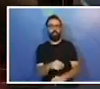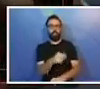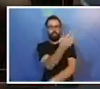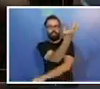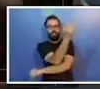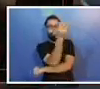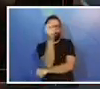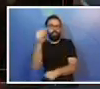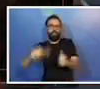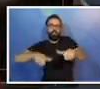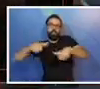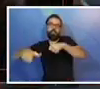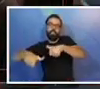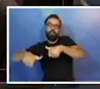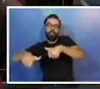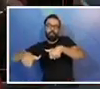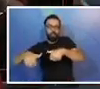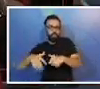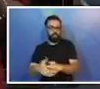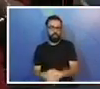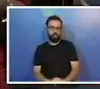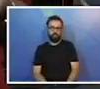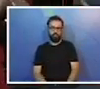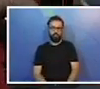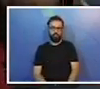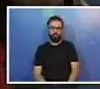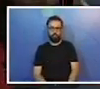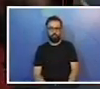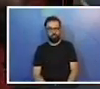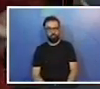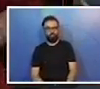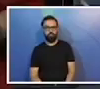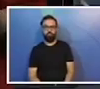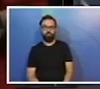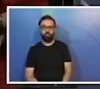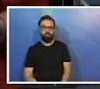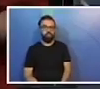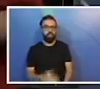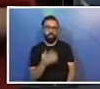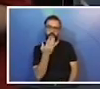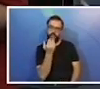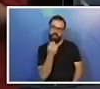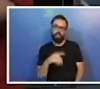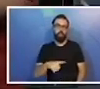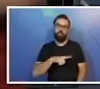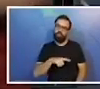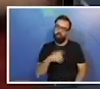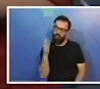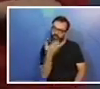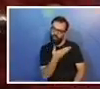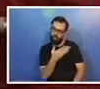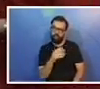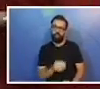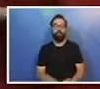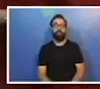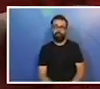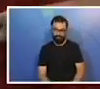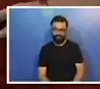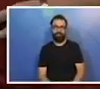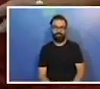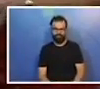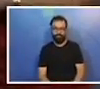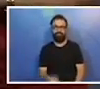os animais, alguns peixes estão pondo seus filhotes, onde tem um alimento natural? Lógico, né,